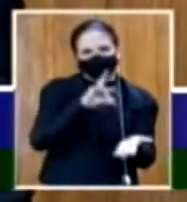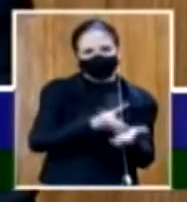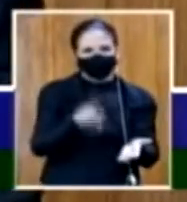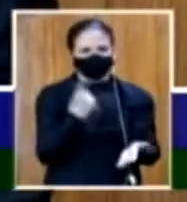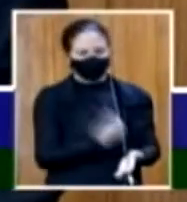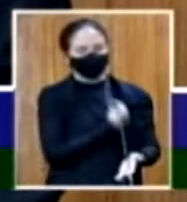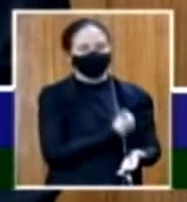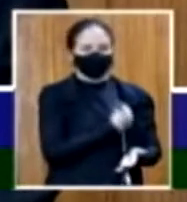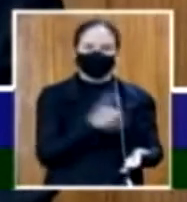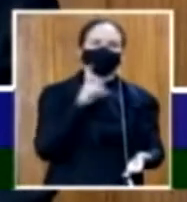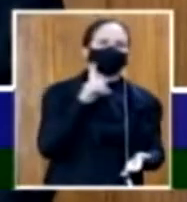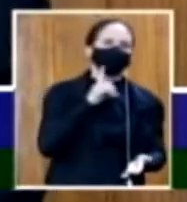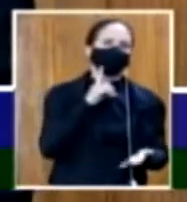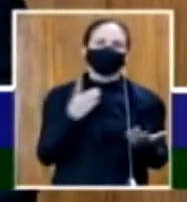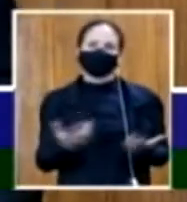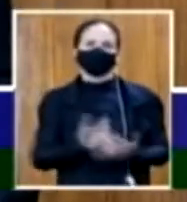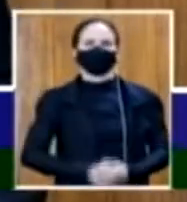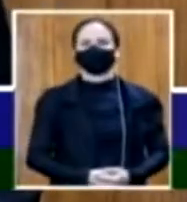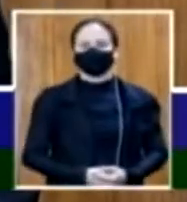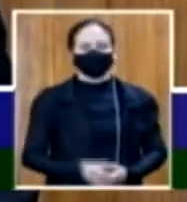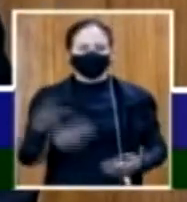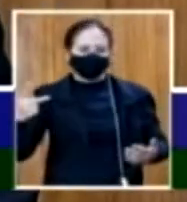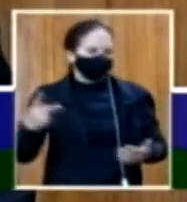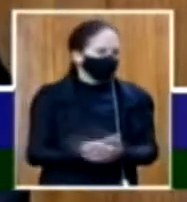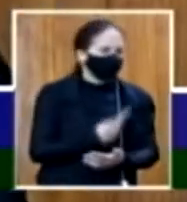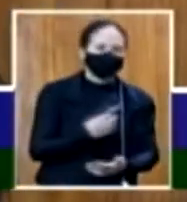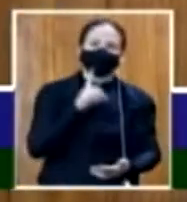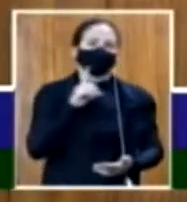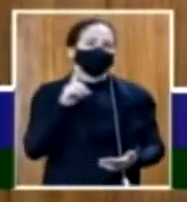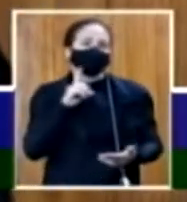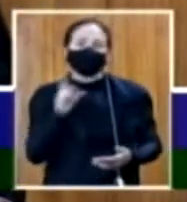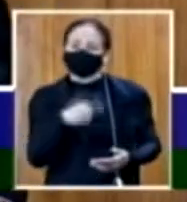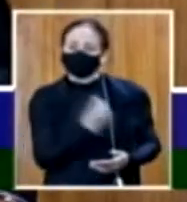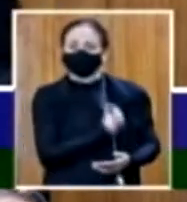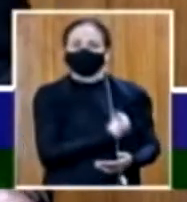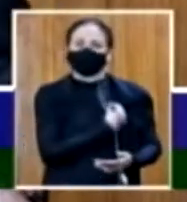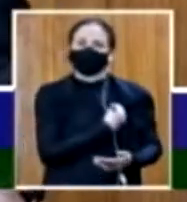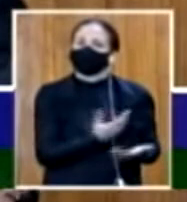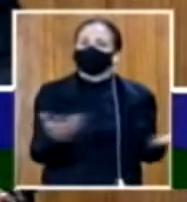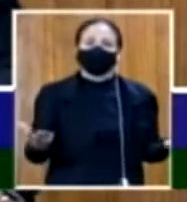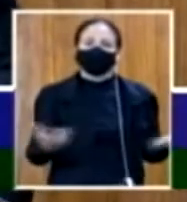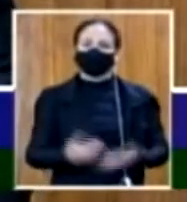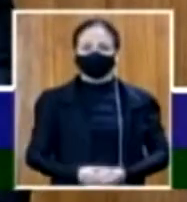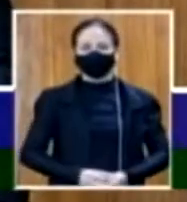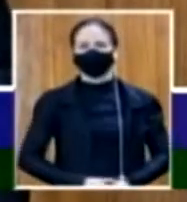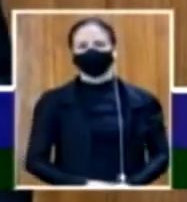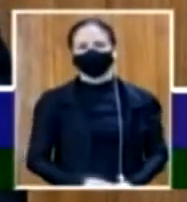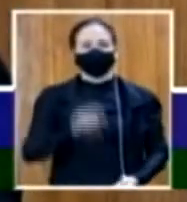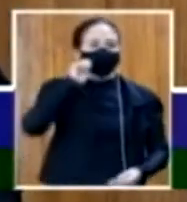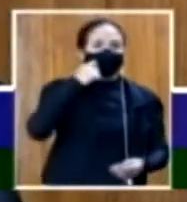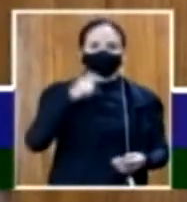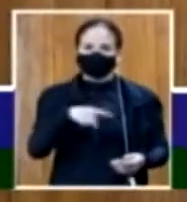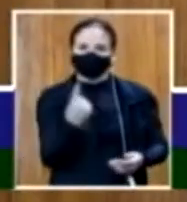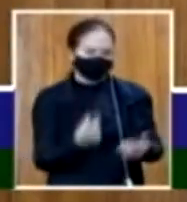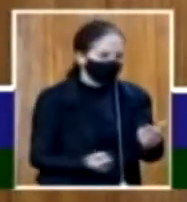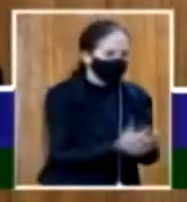algo que está no nosso dia a dia, que está no pão francês que a gente come no